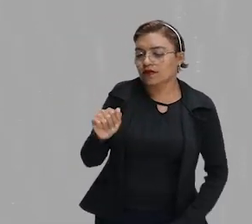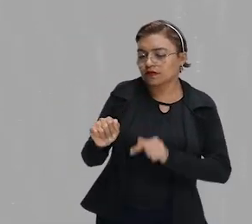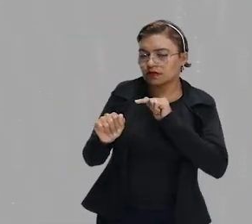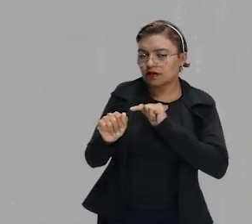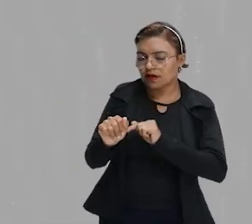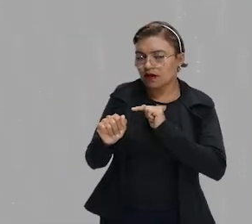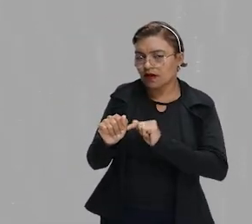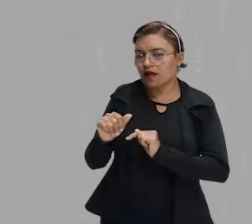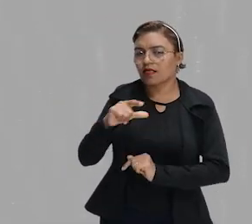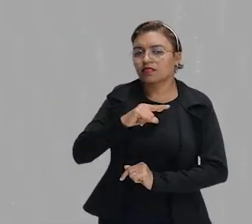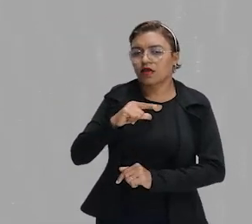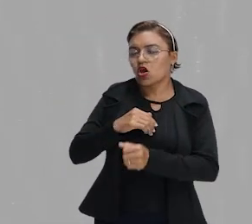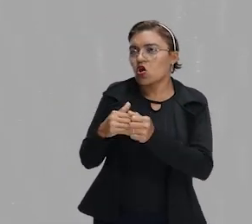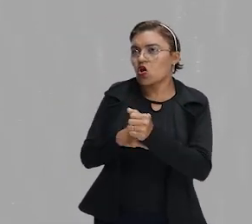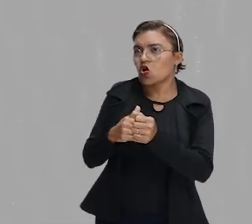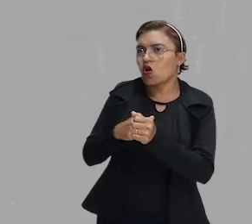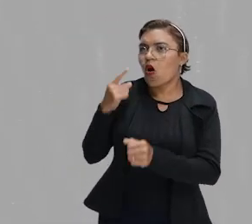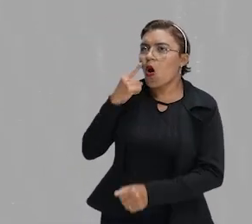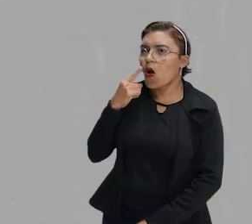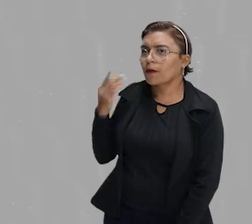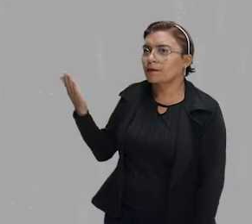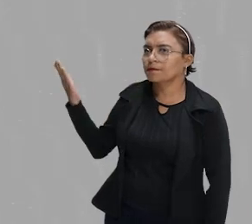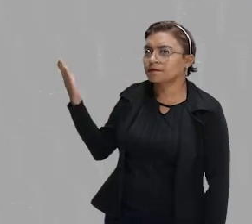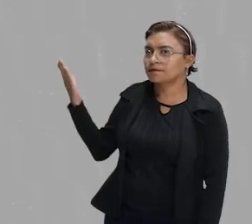tiver esse código aqui, ó,